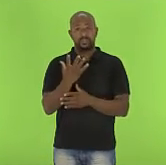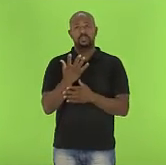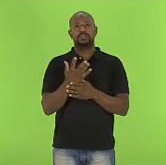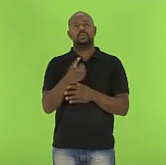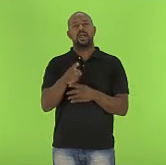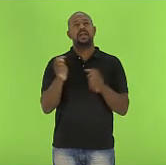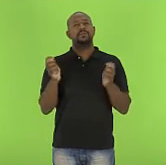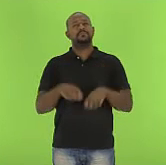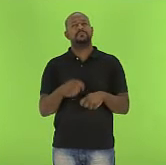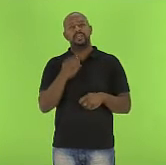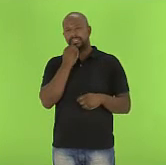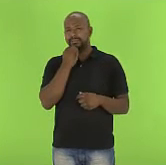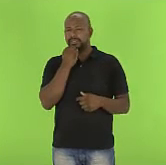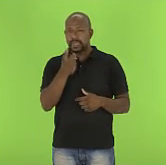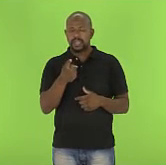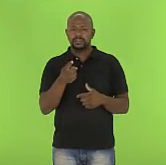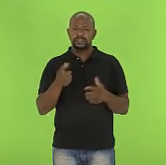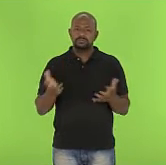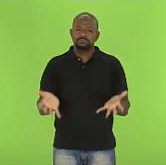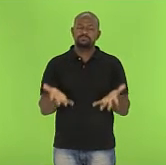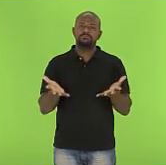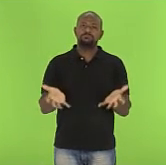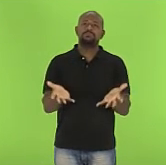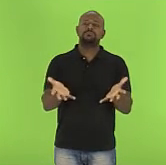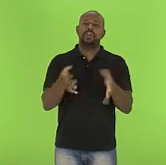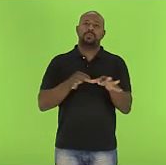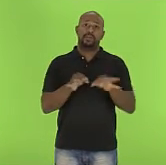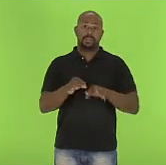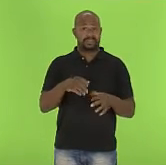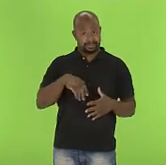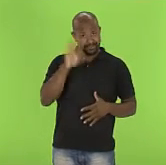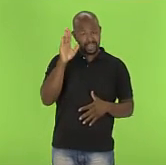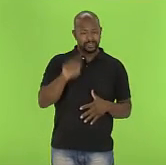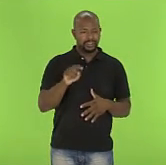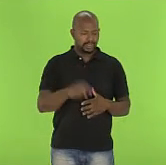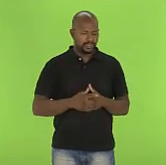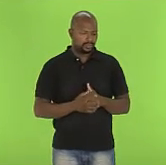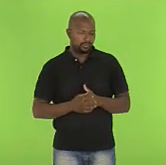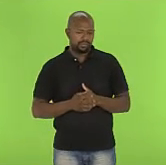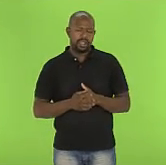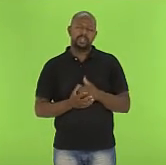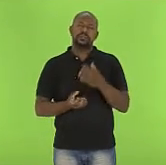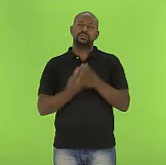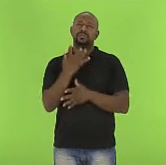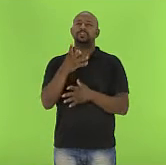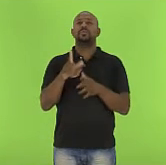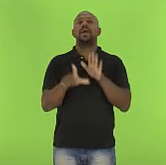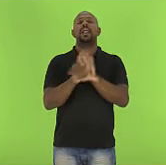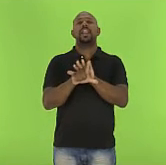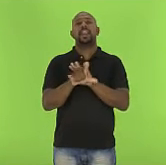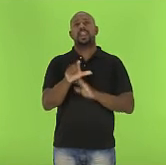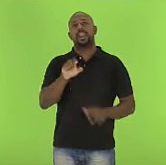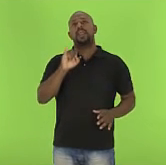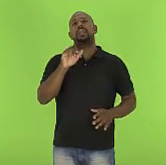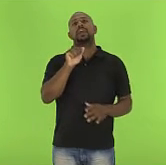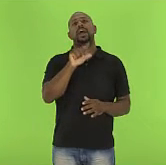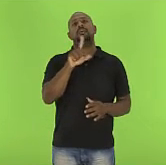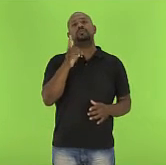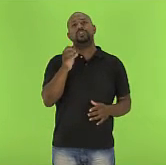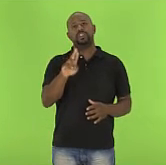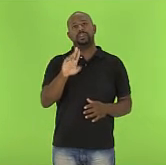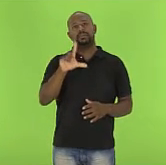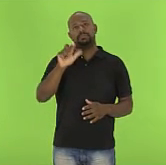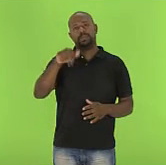que surgiu a possibilidade de tocar adiante o projeto. E mais do que isso, surgiu a Lei Aldir